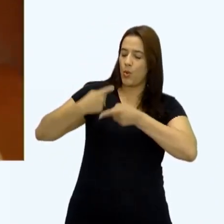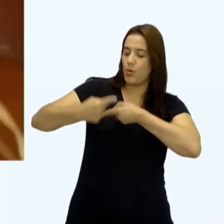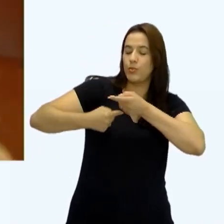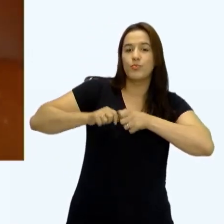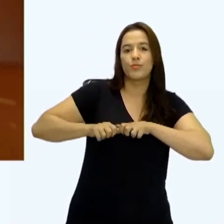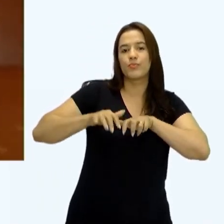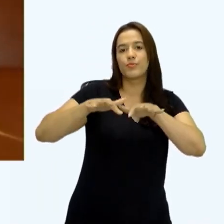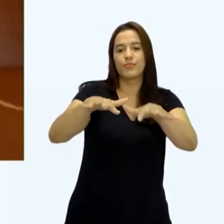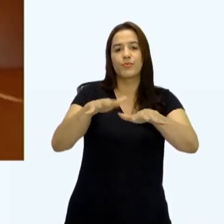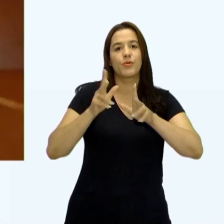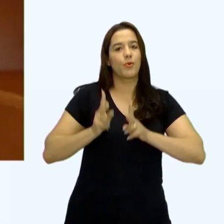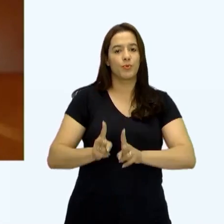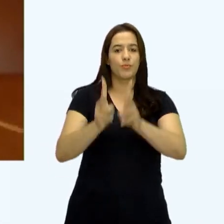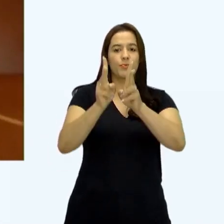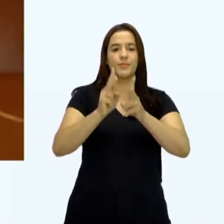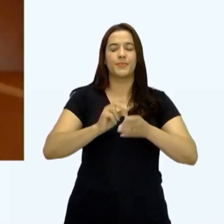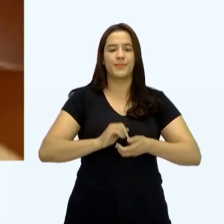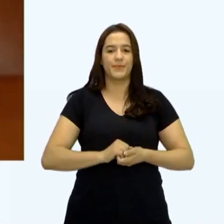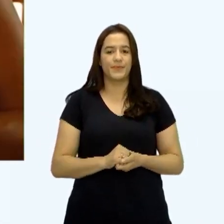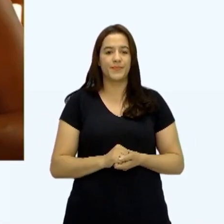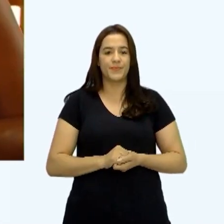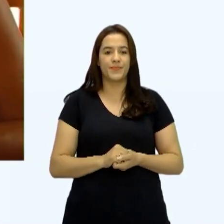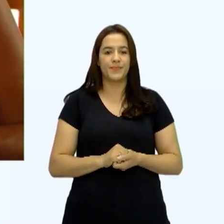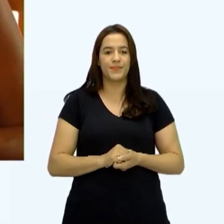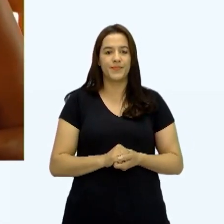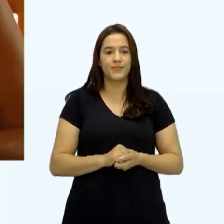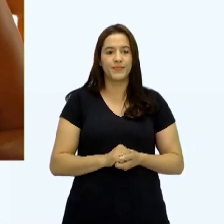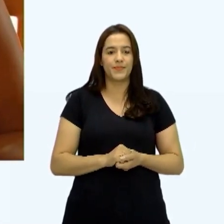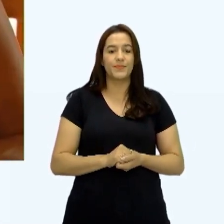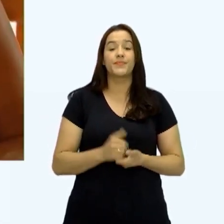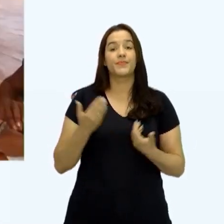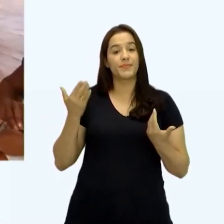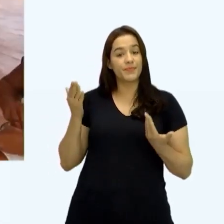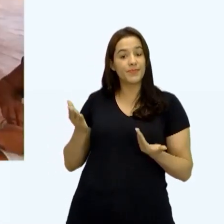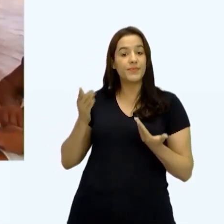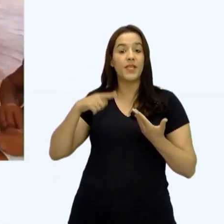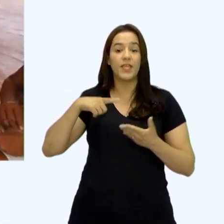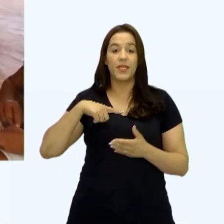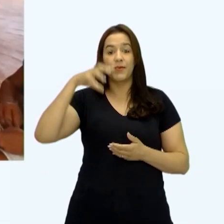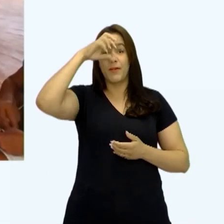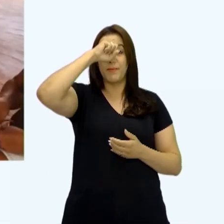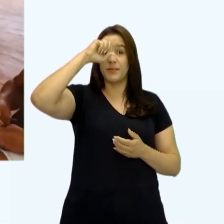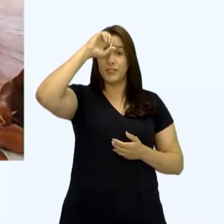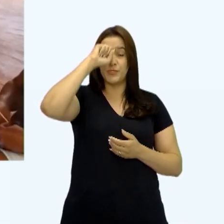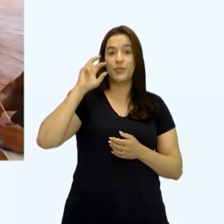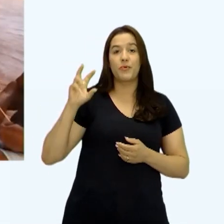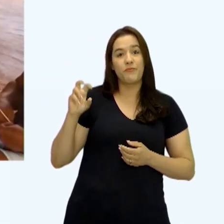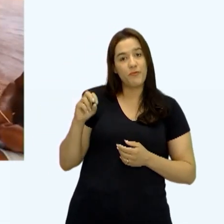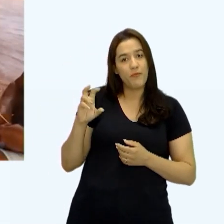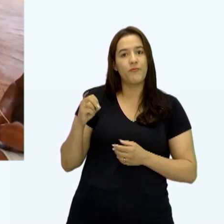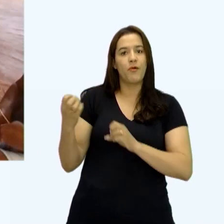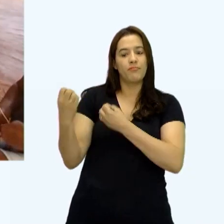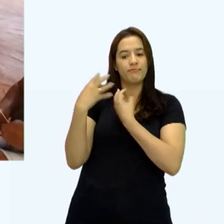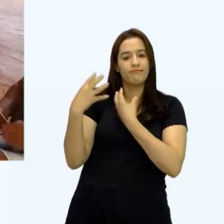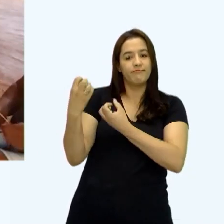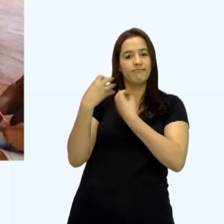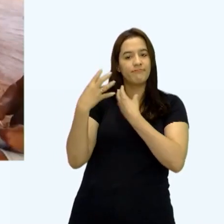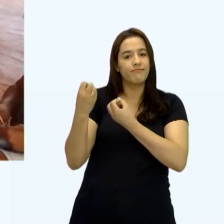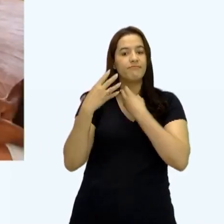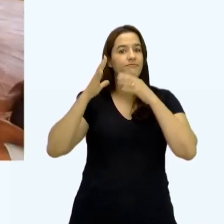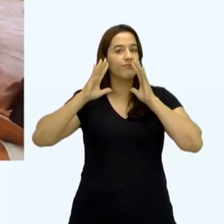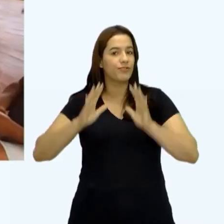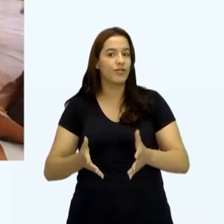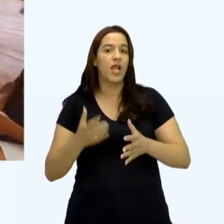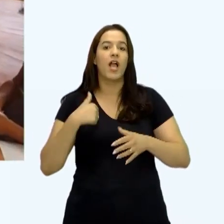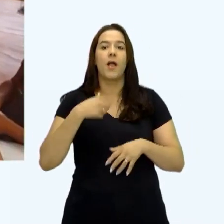geração. Isso daí já veio dos nossos antepassados, né? Dos nossos avós. Minha mãe aprendeu, eu já aprendi com a minha